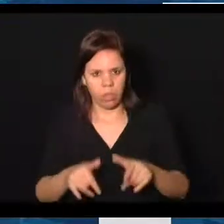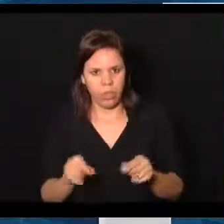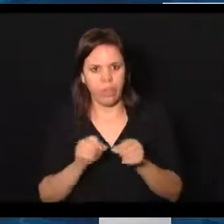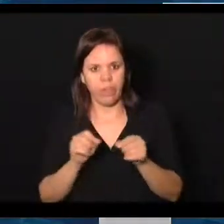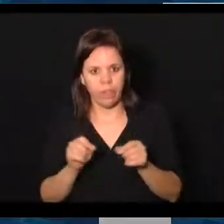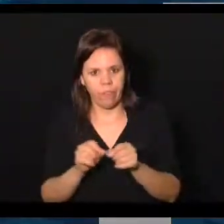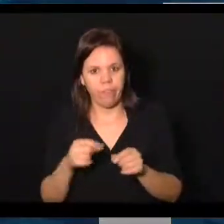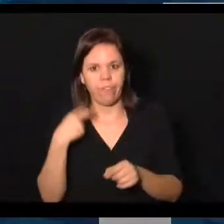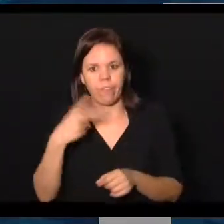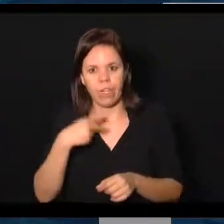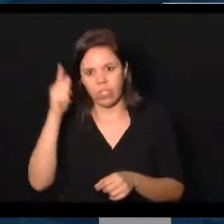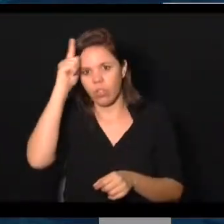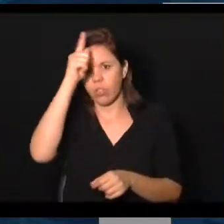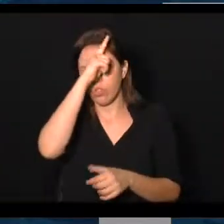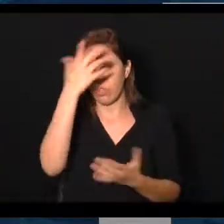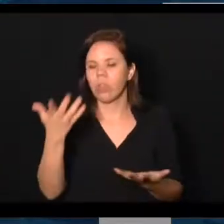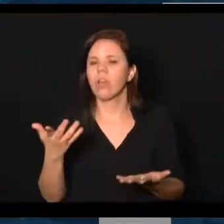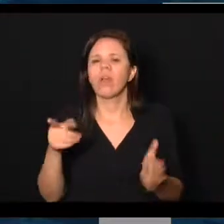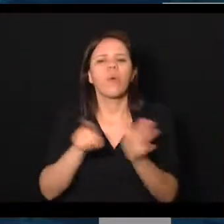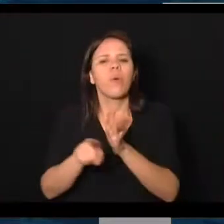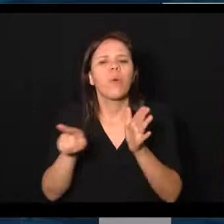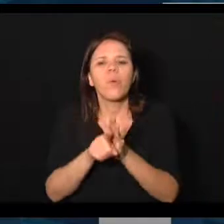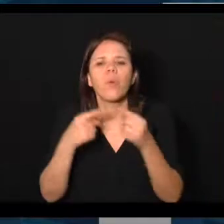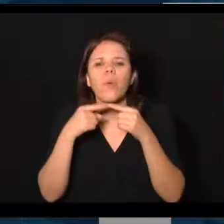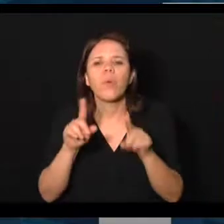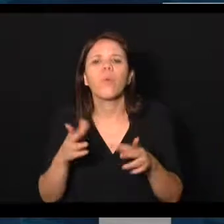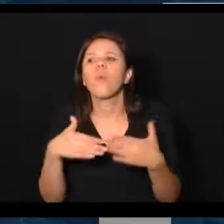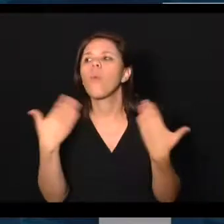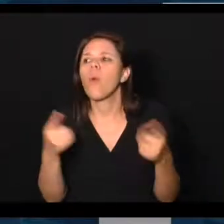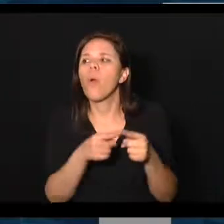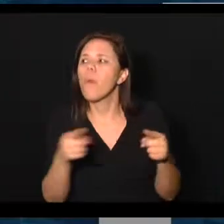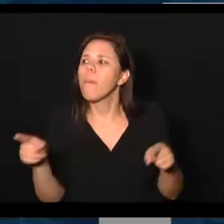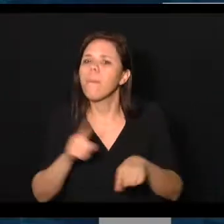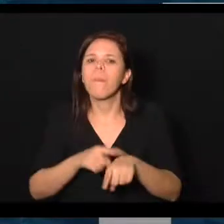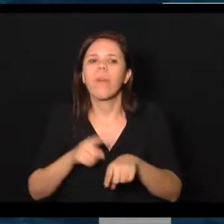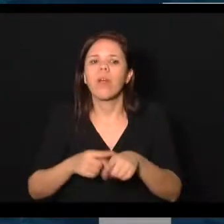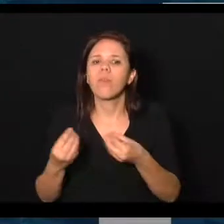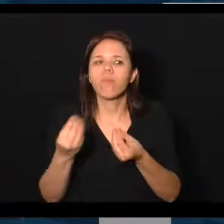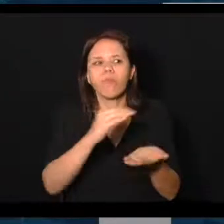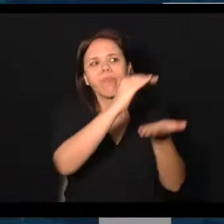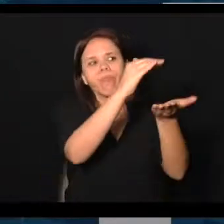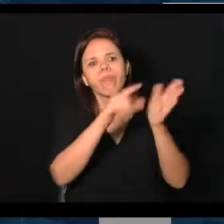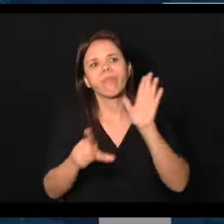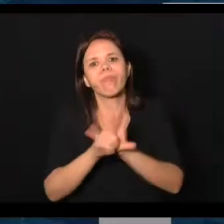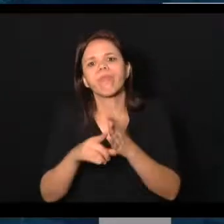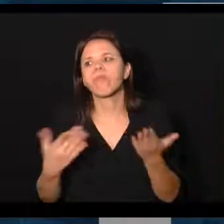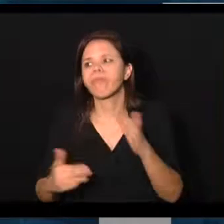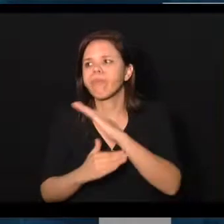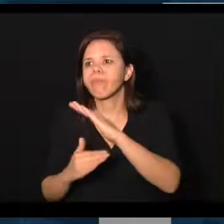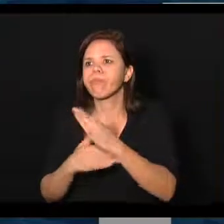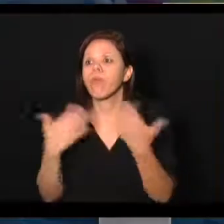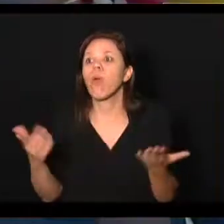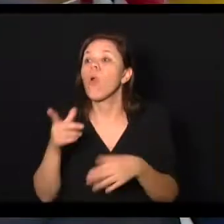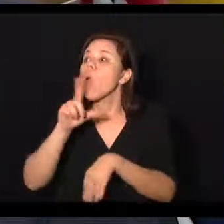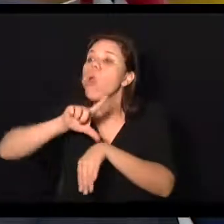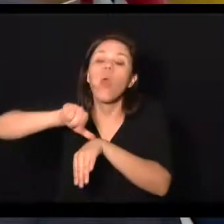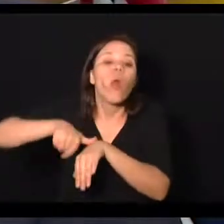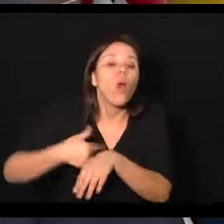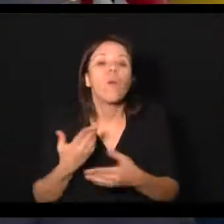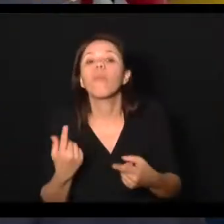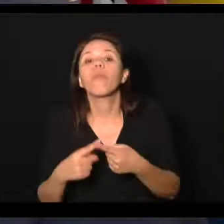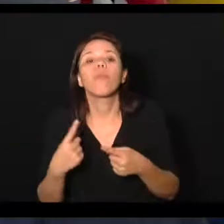Gustavo Peta questiona qual o prazo para o envio da lei para a Câmara E qual o motivo do atraso?